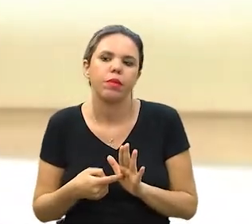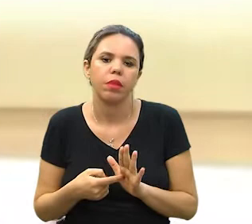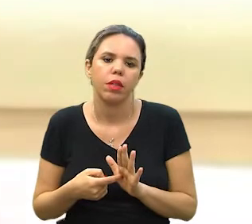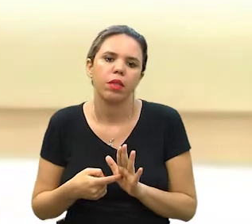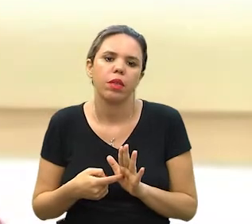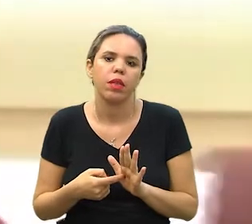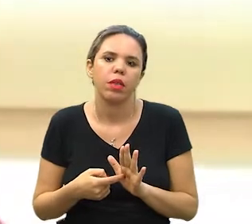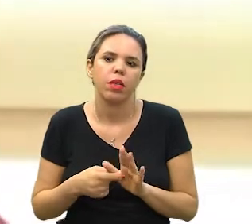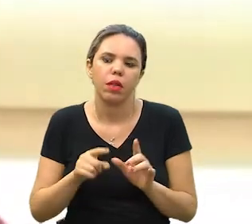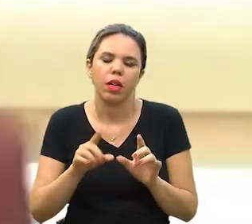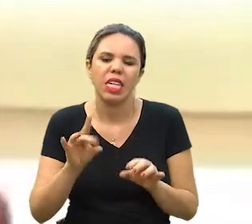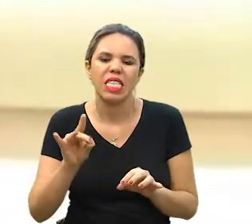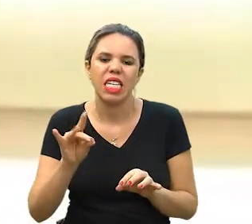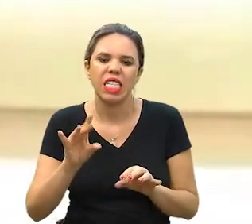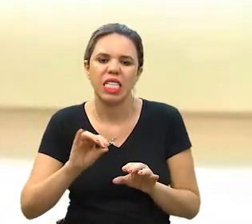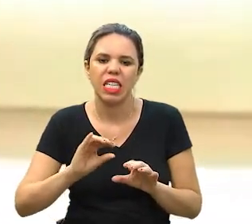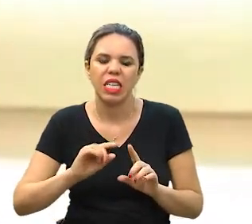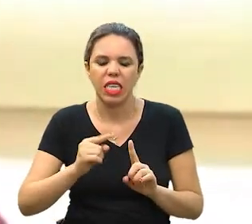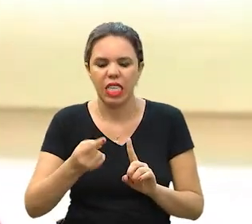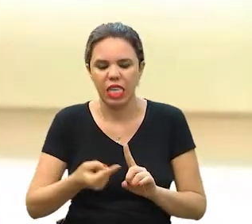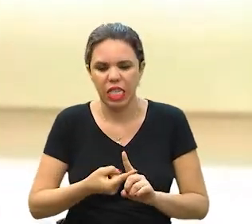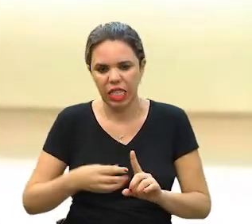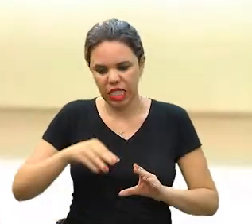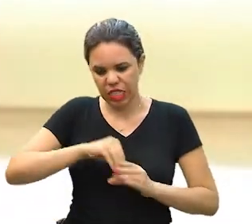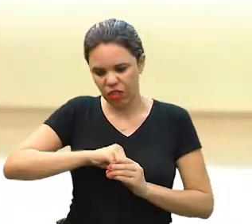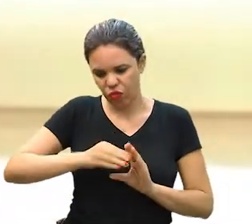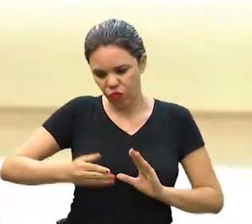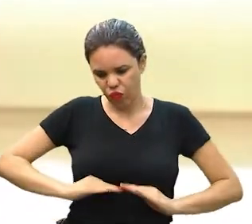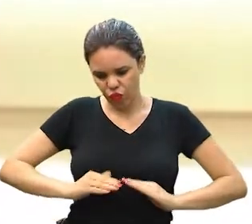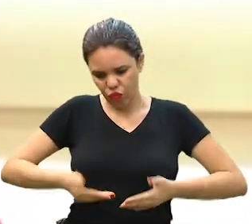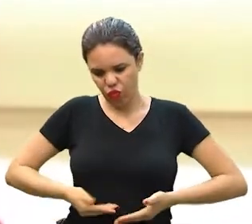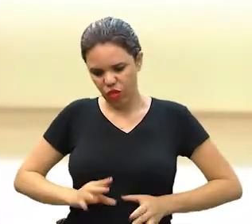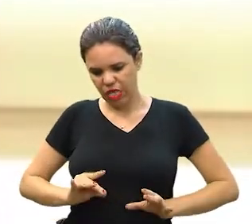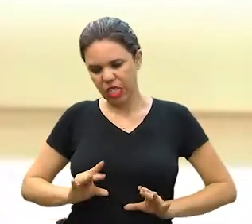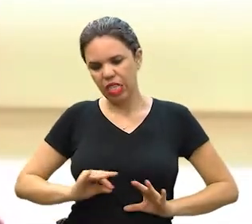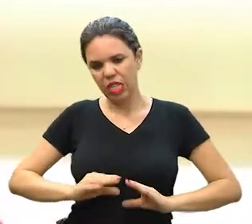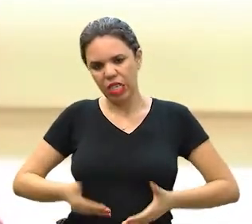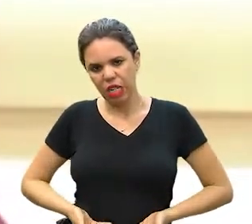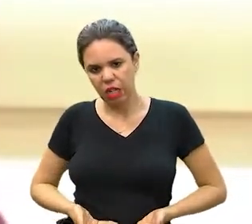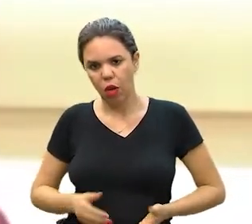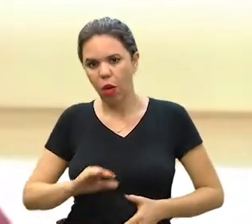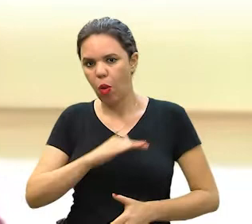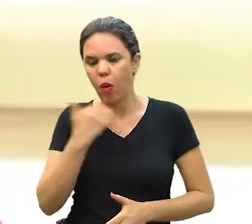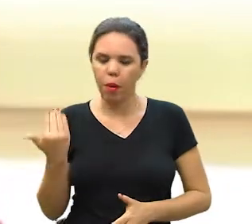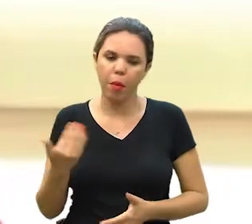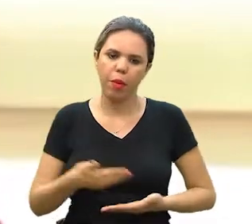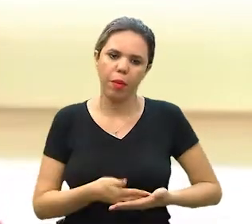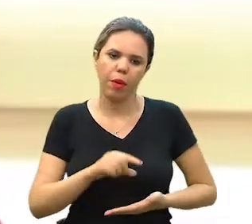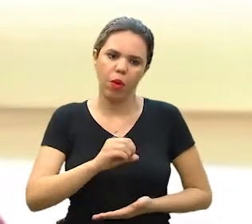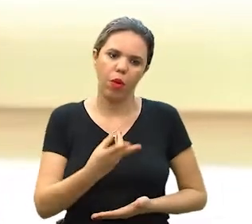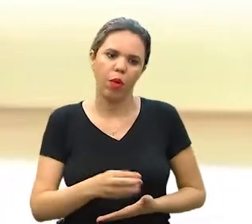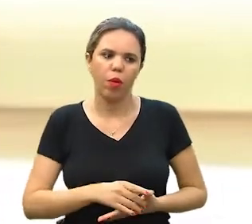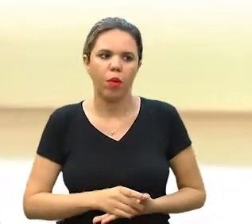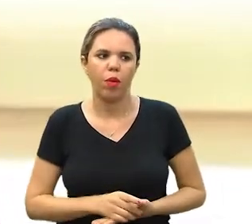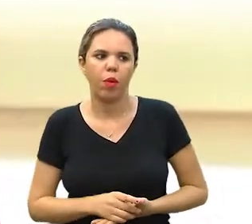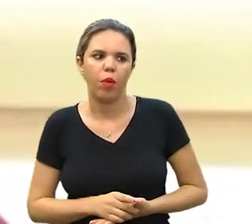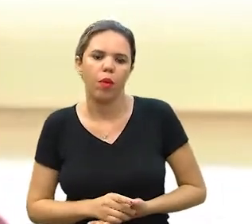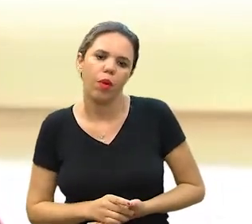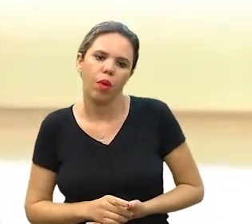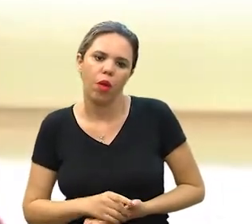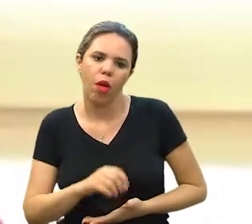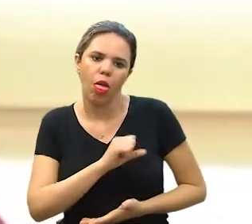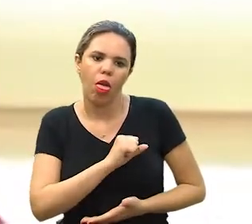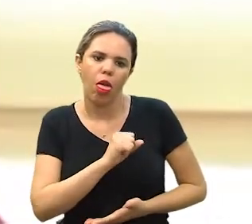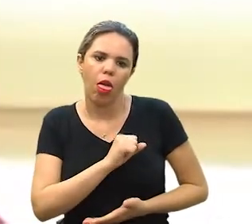uma trombose na placenta, que vai levar, que pode levar ou ao óbito do bebê, ou pode levar a